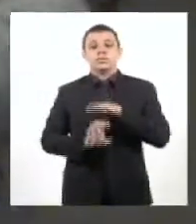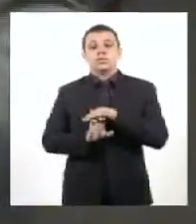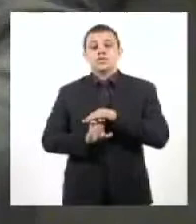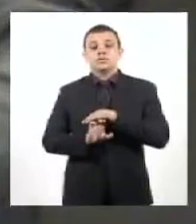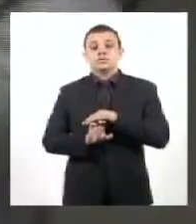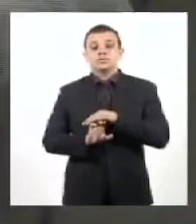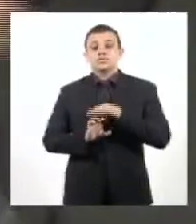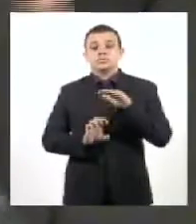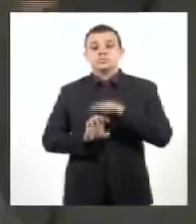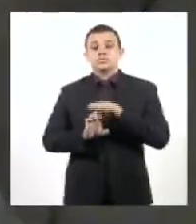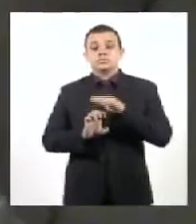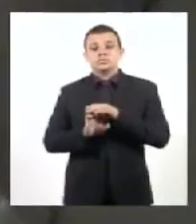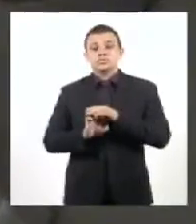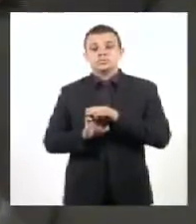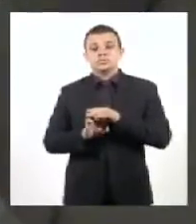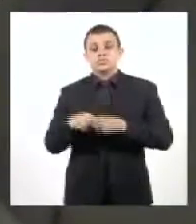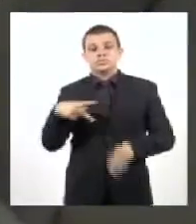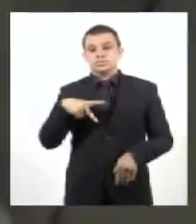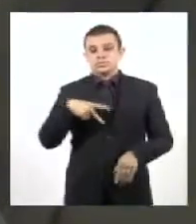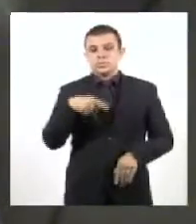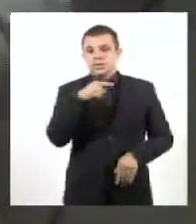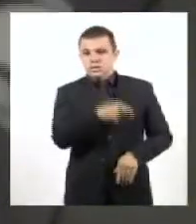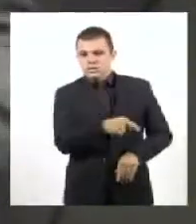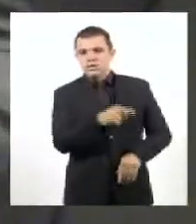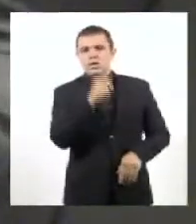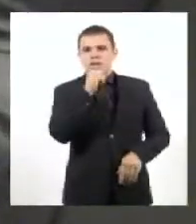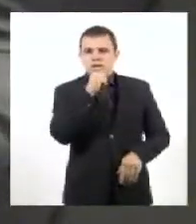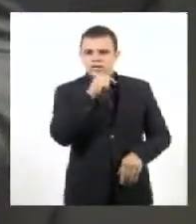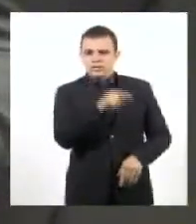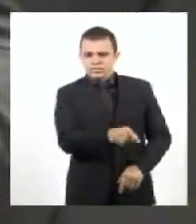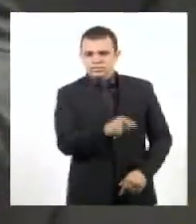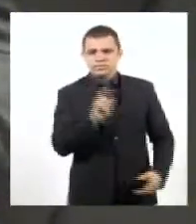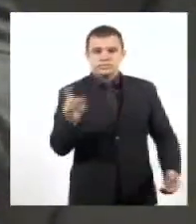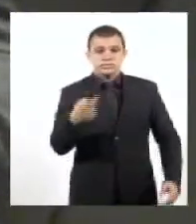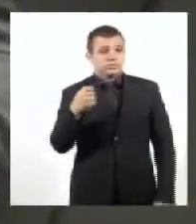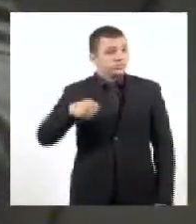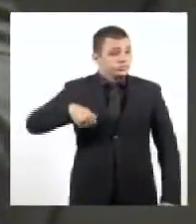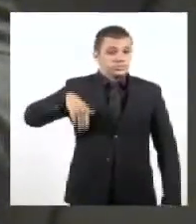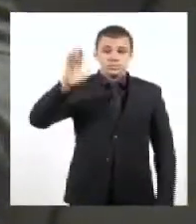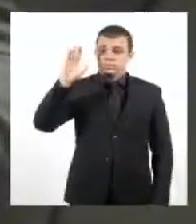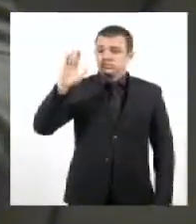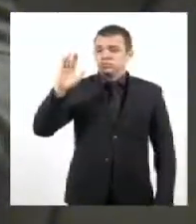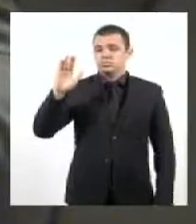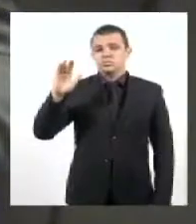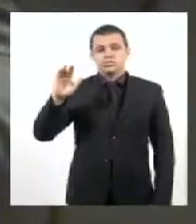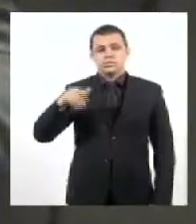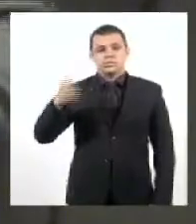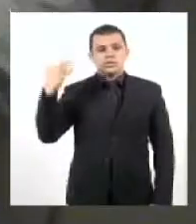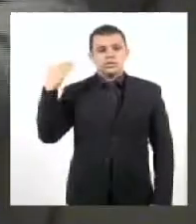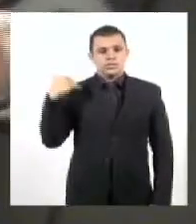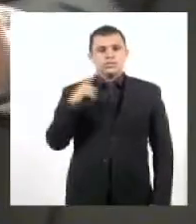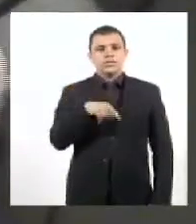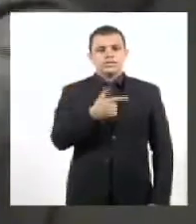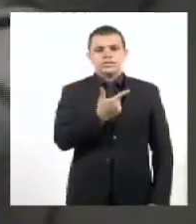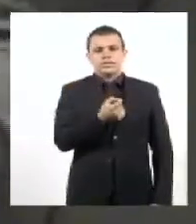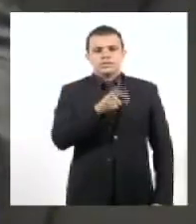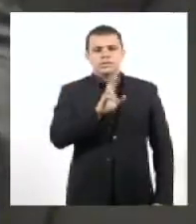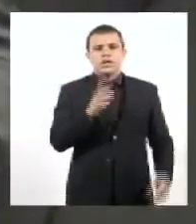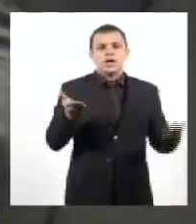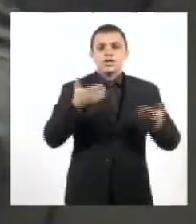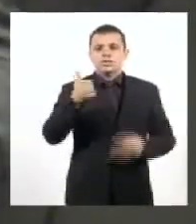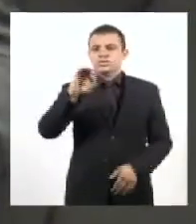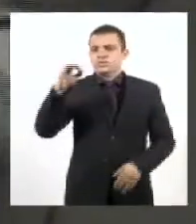ligação nova. Era R$ 29,00, passou para mais de R$ 100,00. Até o presente momento, deputado de Lázio Júnior, o PROCON nada